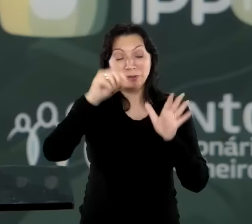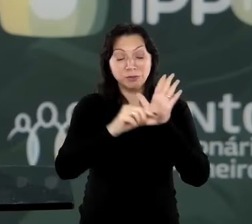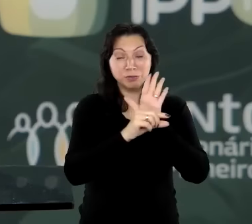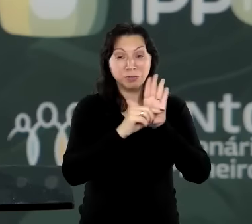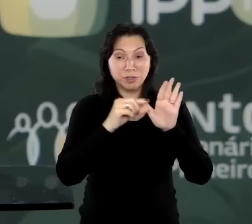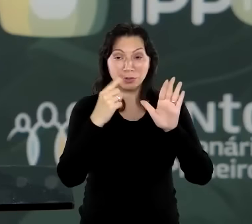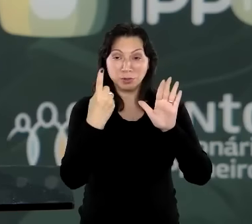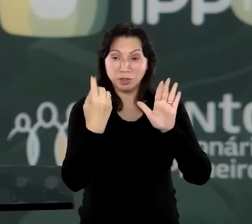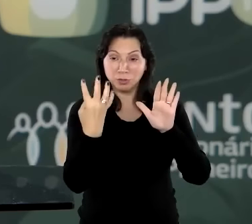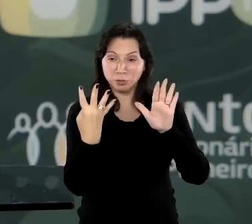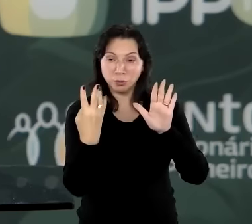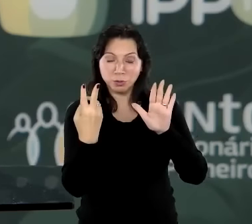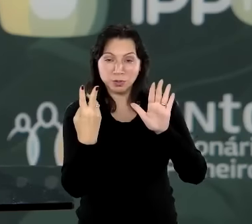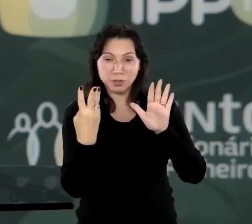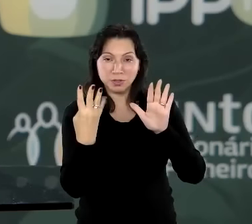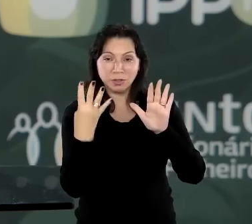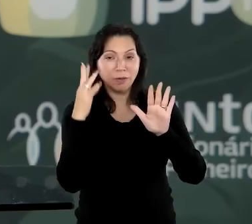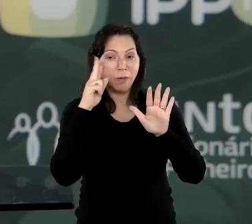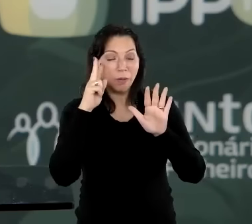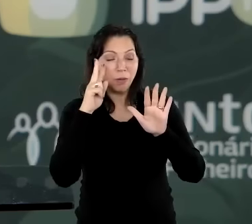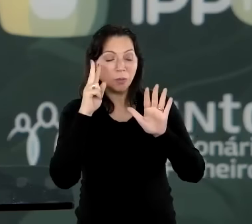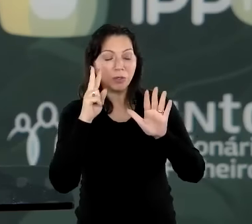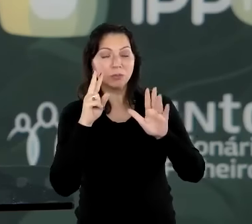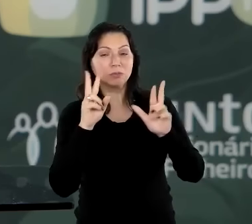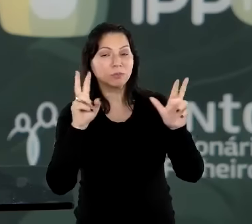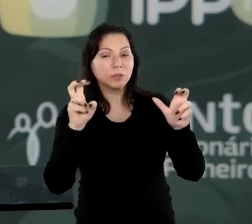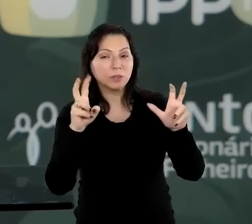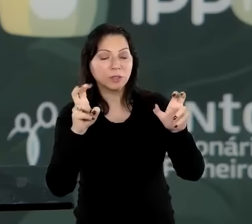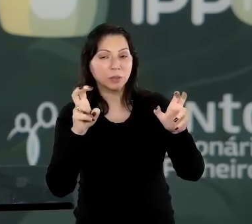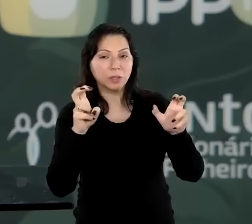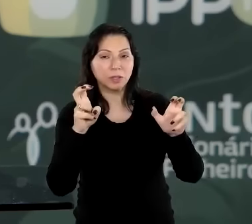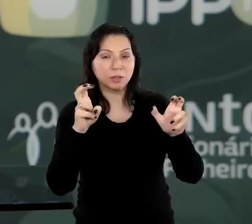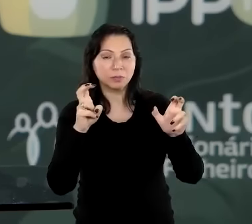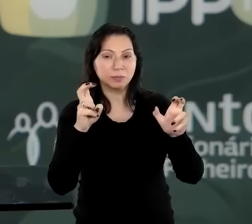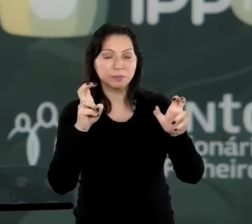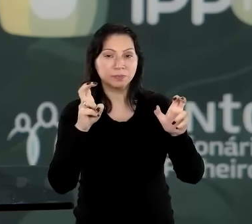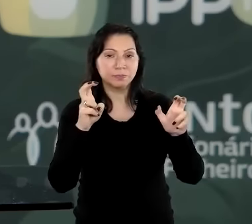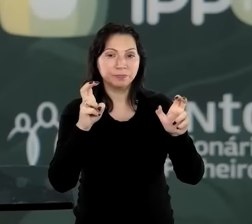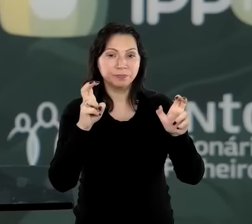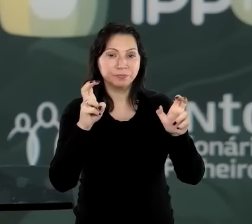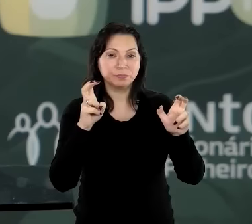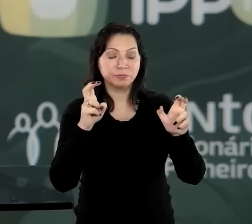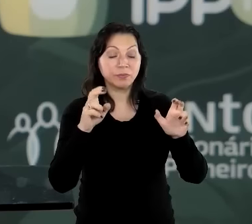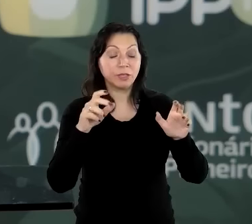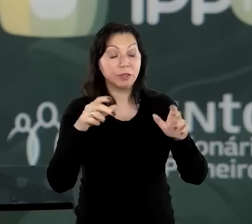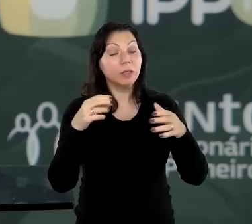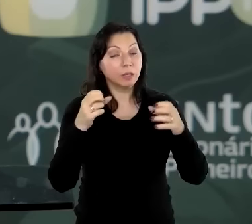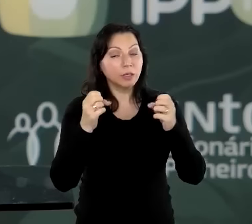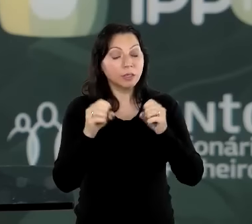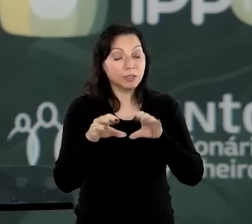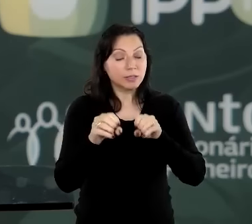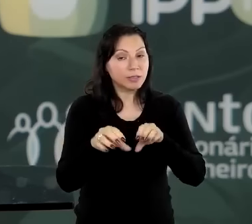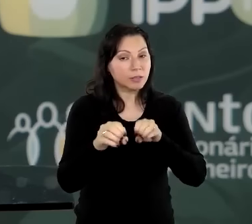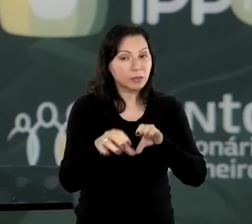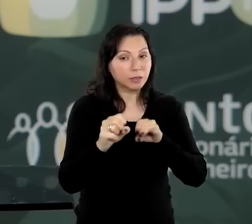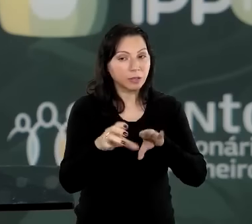14. E no verso 14 ele vai dizer: esteja plenamente consciente